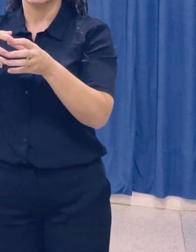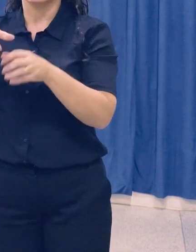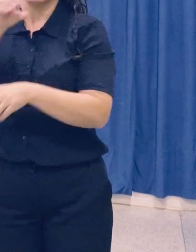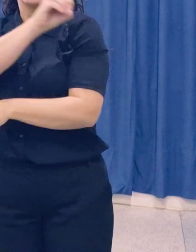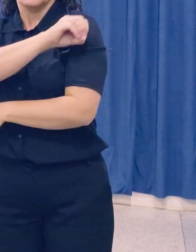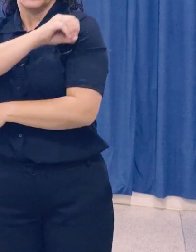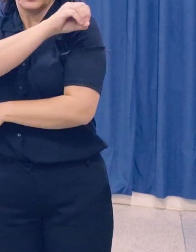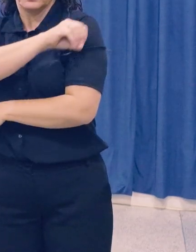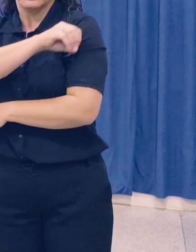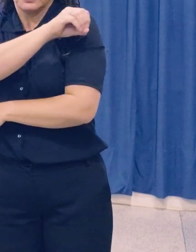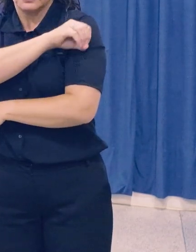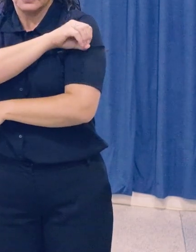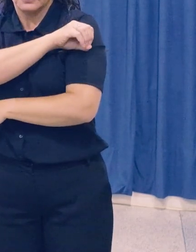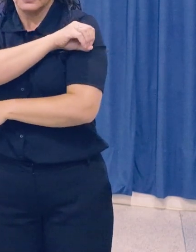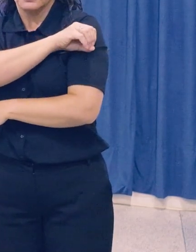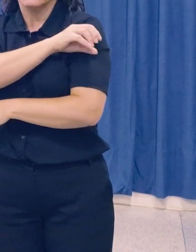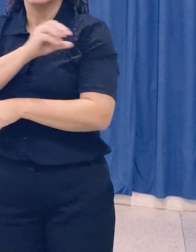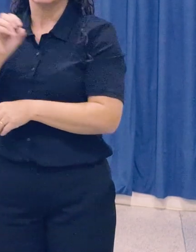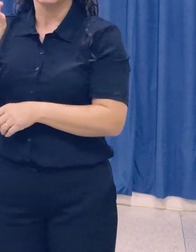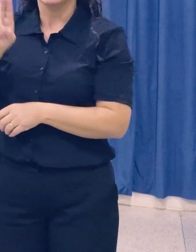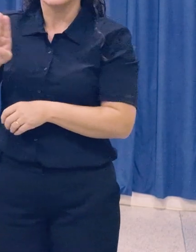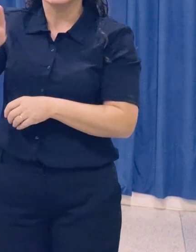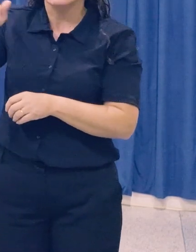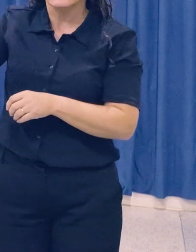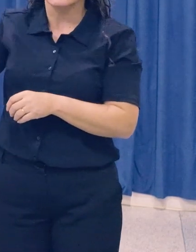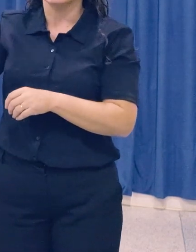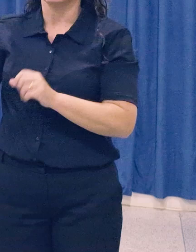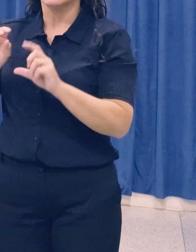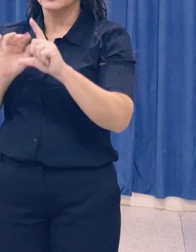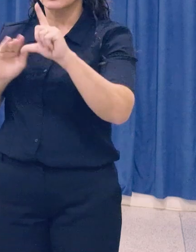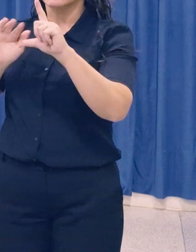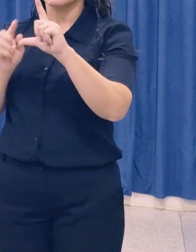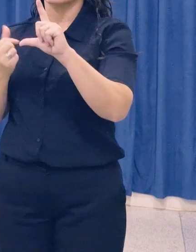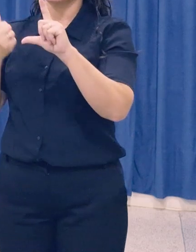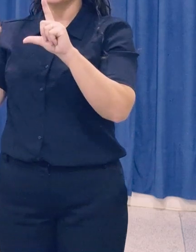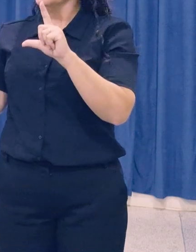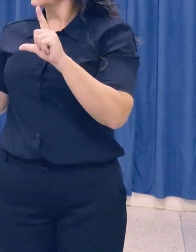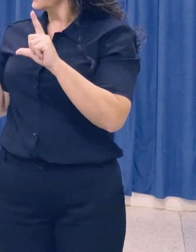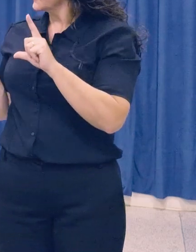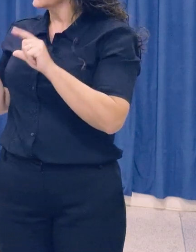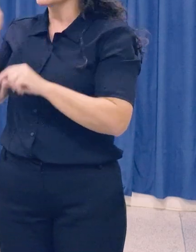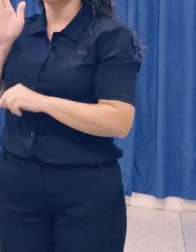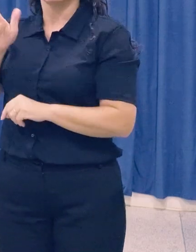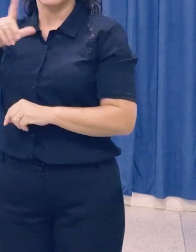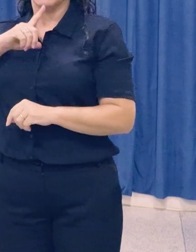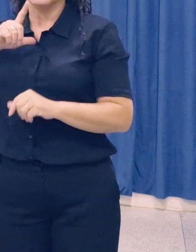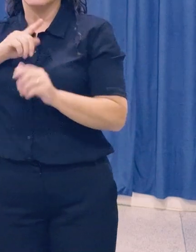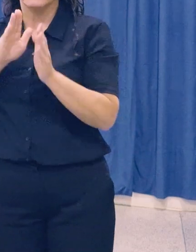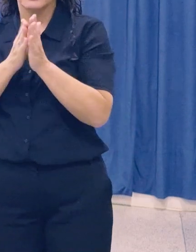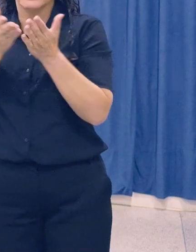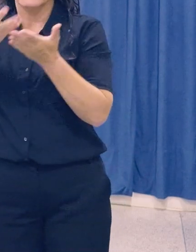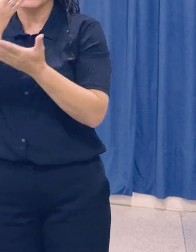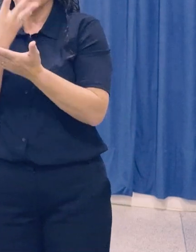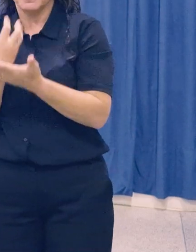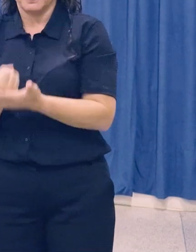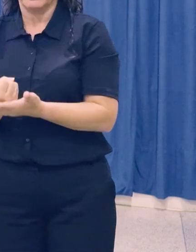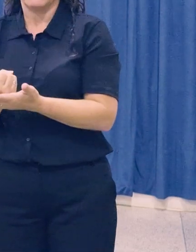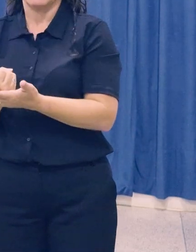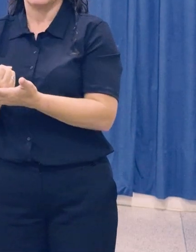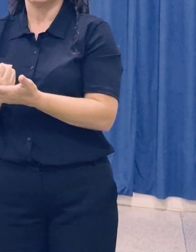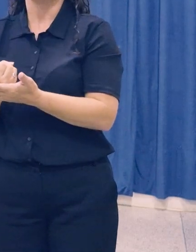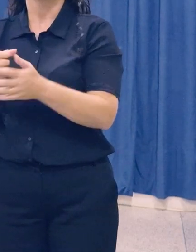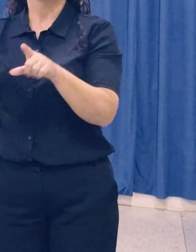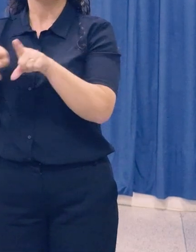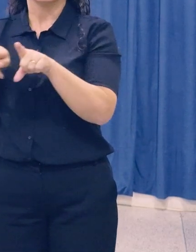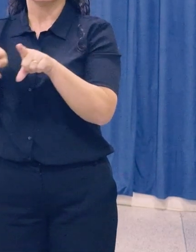essas estratégias que eu estudei. Então aqui no QR Code nós temos já o e-book disponível para baixar,